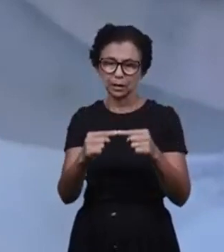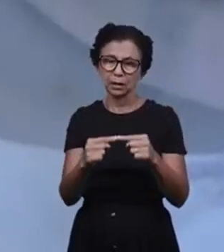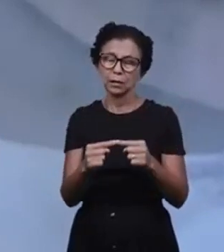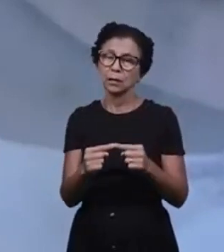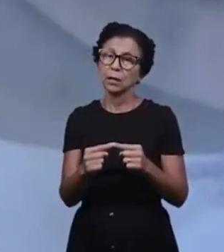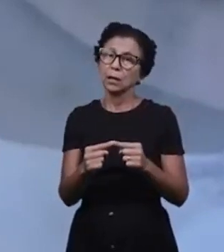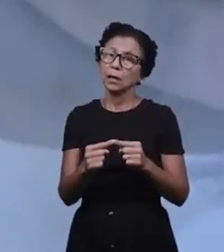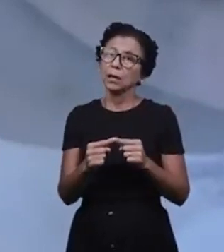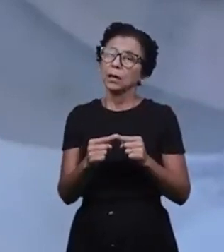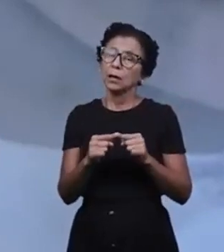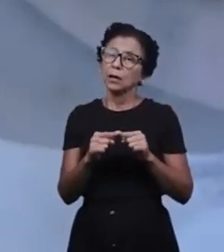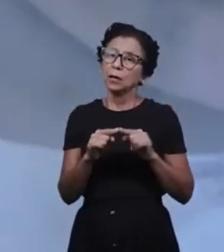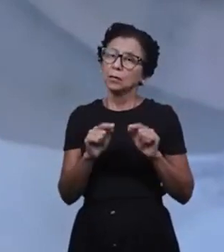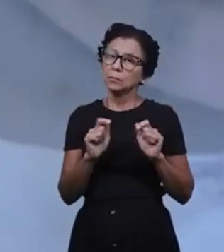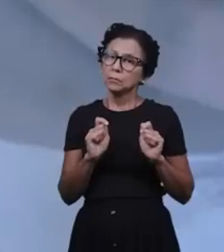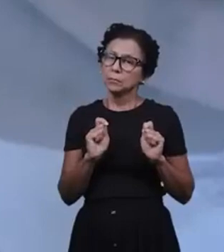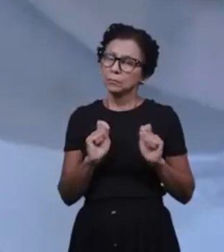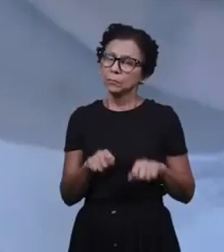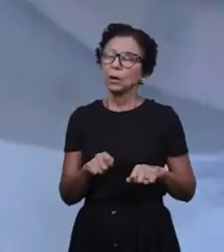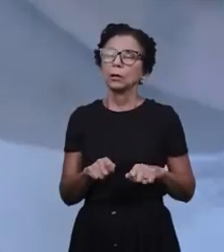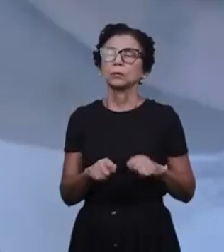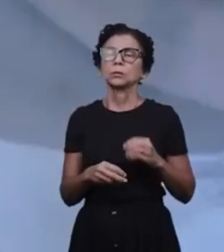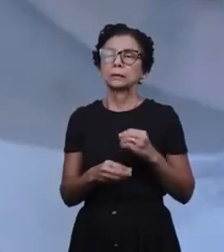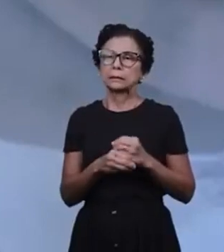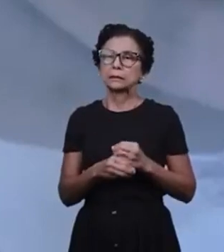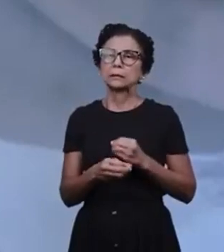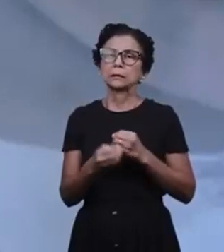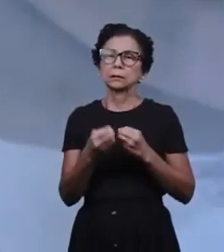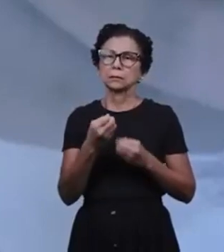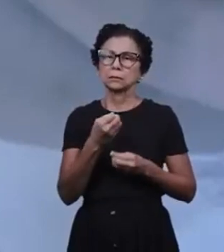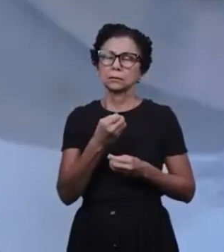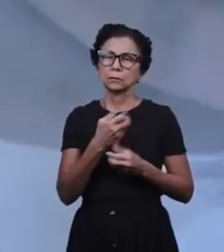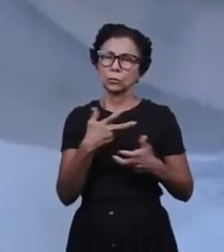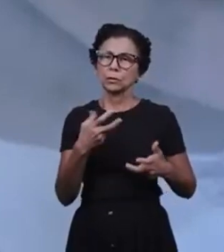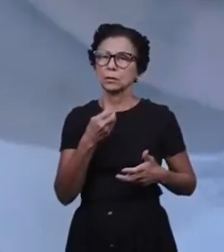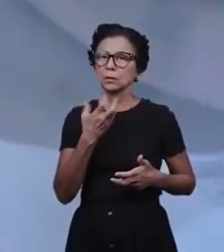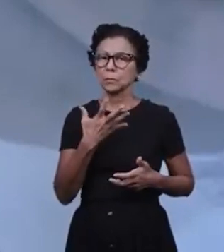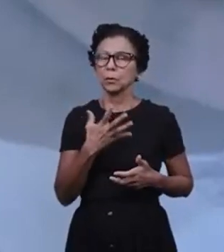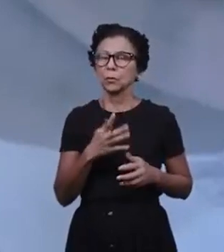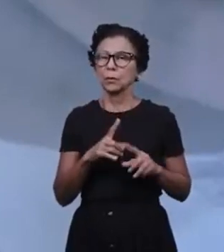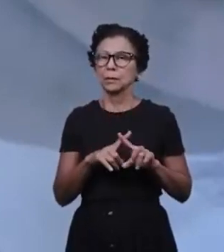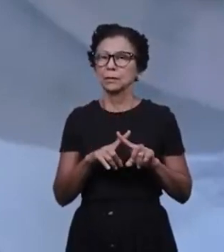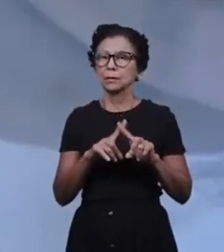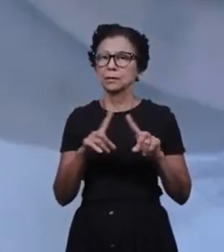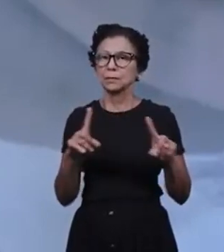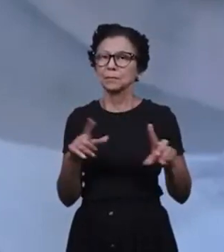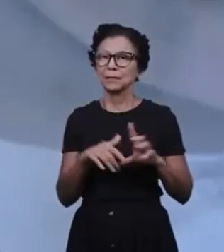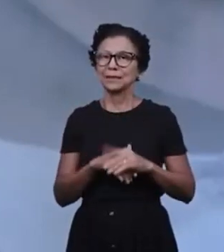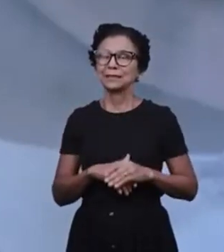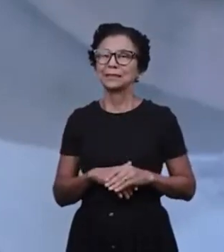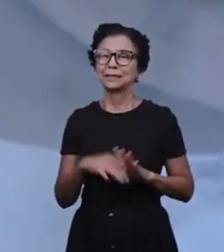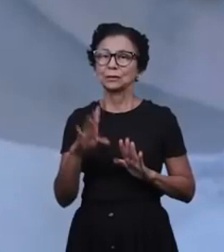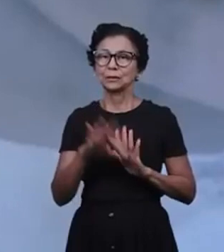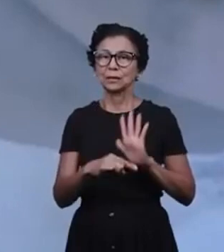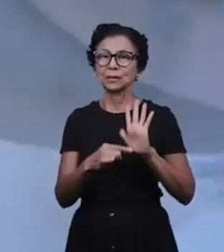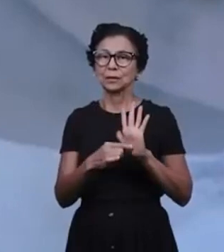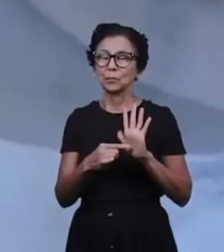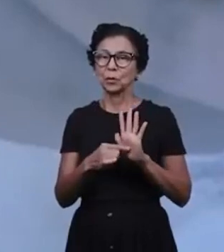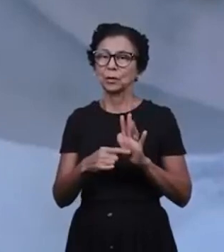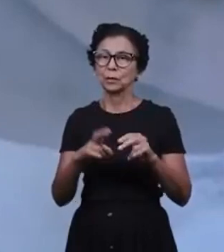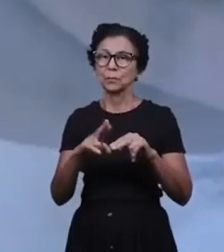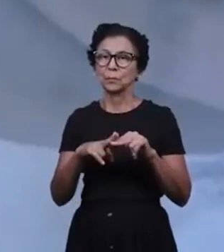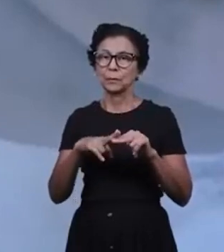quando o Espírito Santo fala, e tem um texto que fala muito bem, aprendi pela revelação de Cristo. Então,